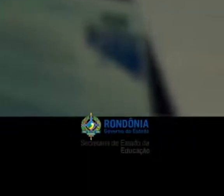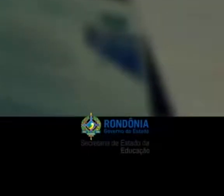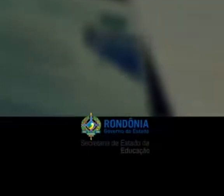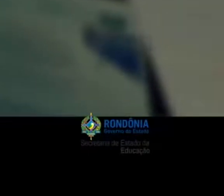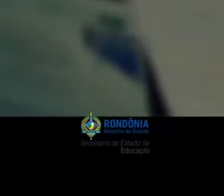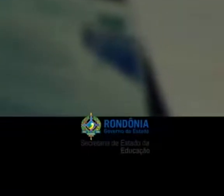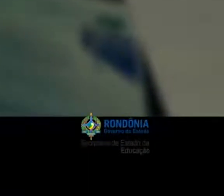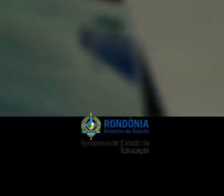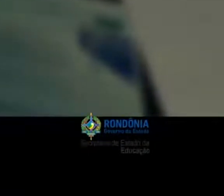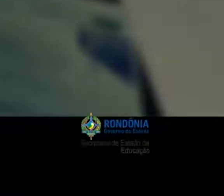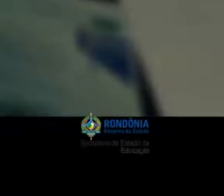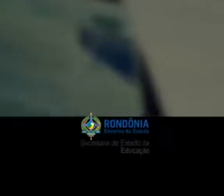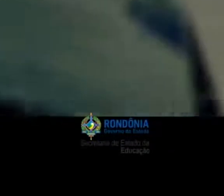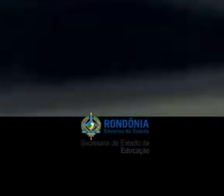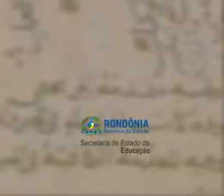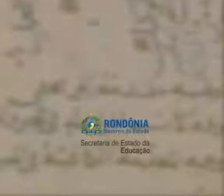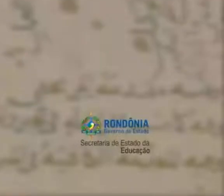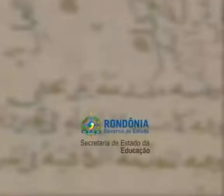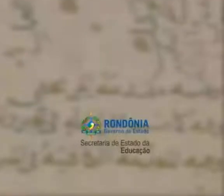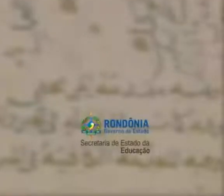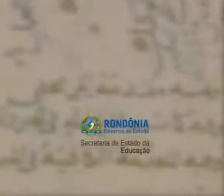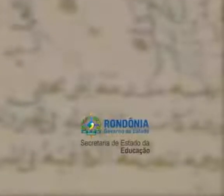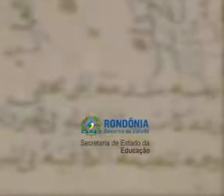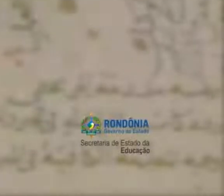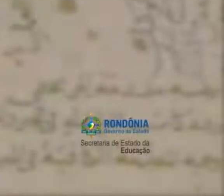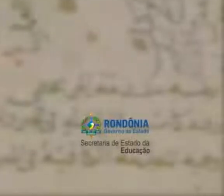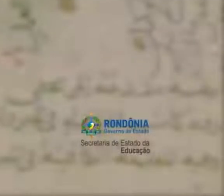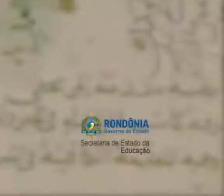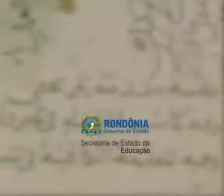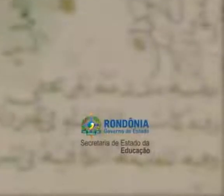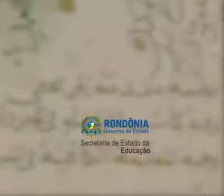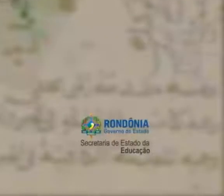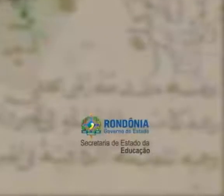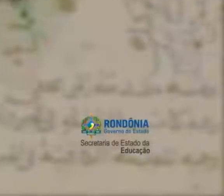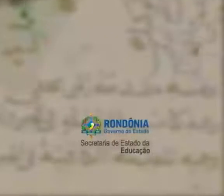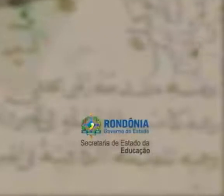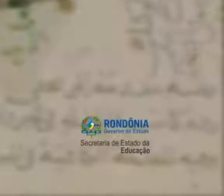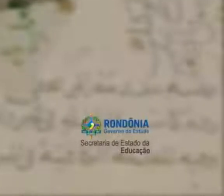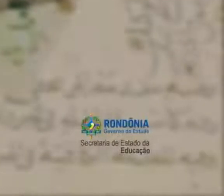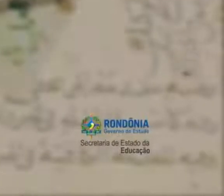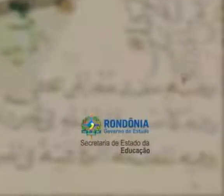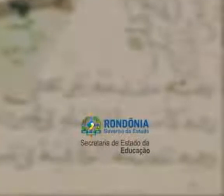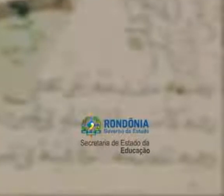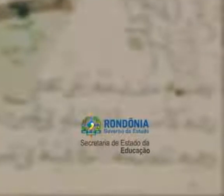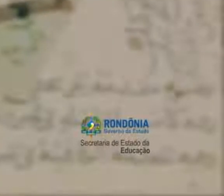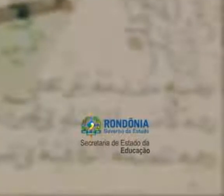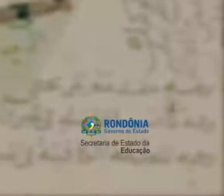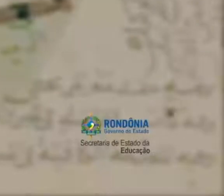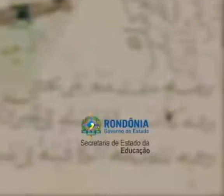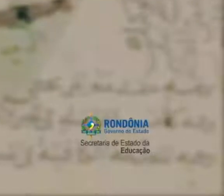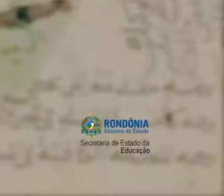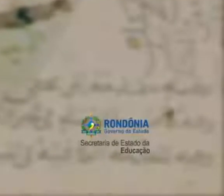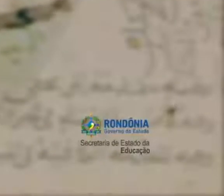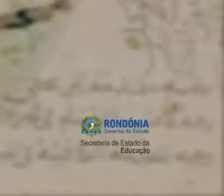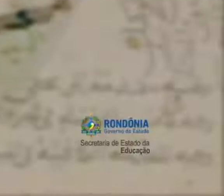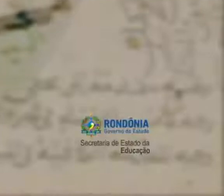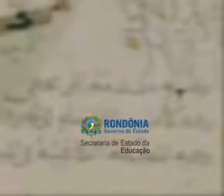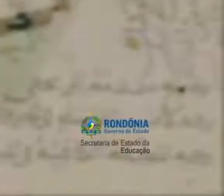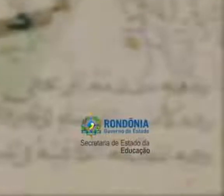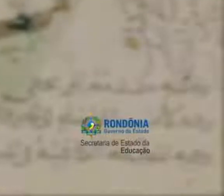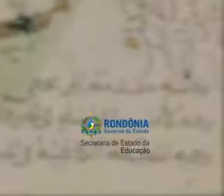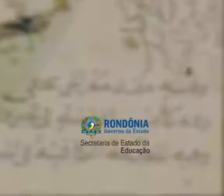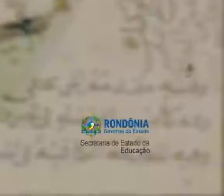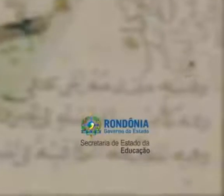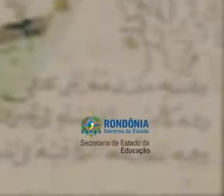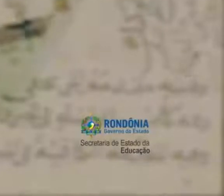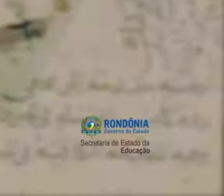questão. Na história também foi assim. Voltando lá nos tempos antigos, os célebres papiros egípcios, vimos